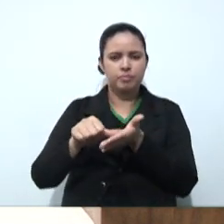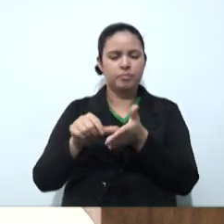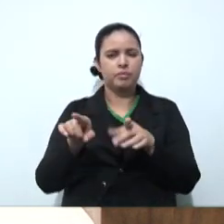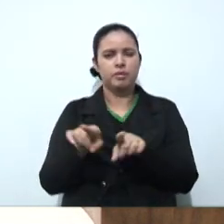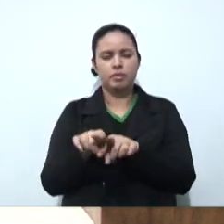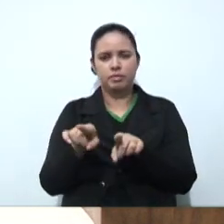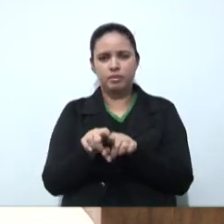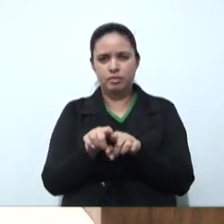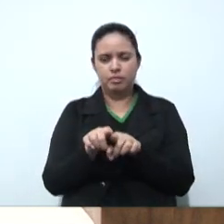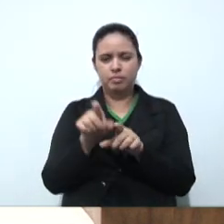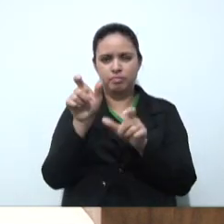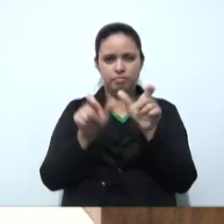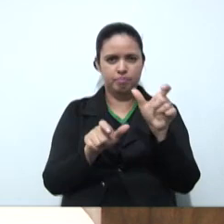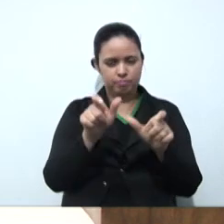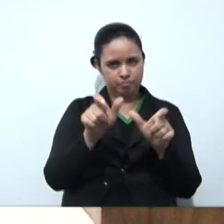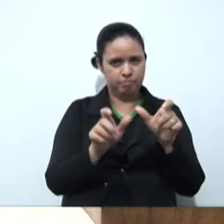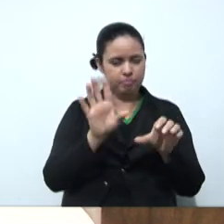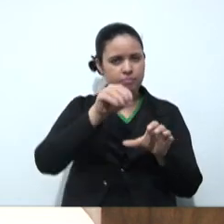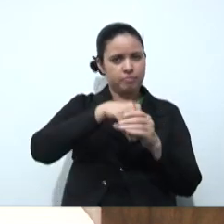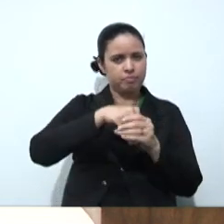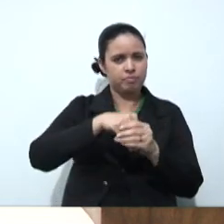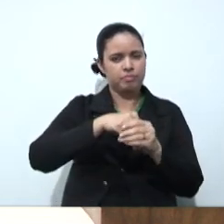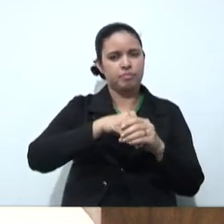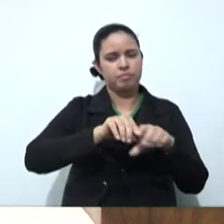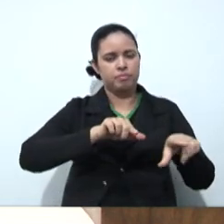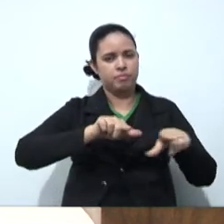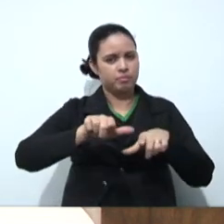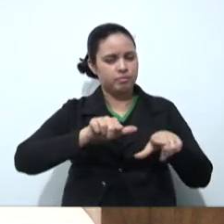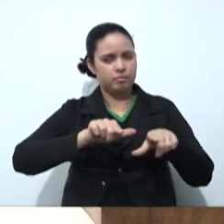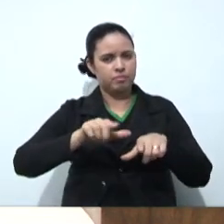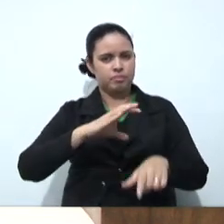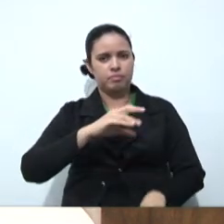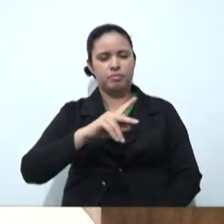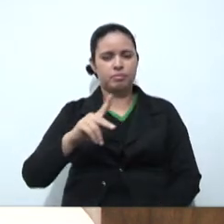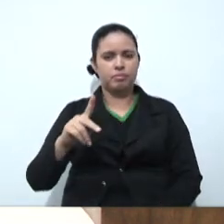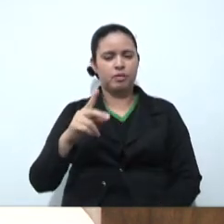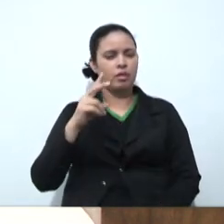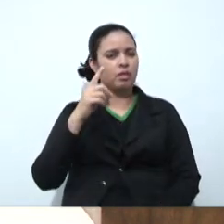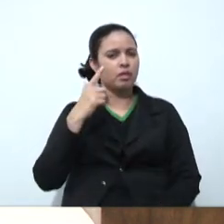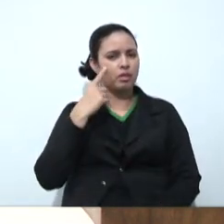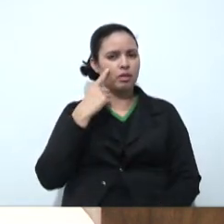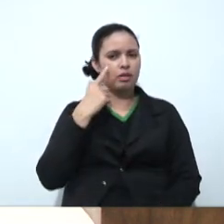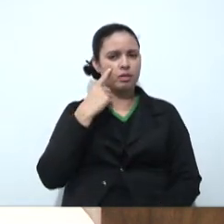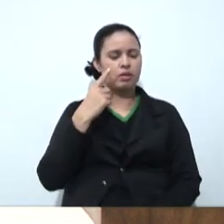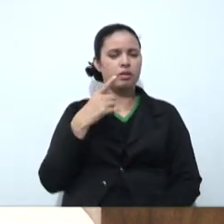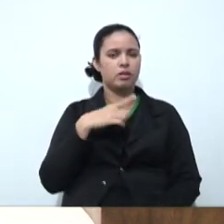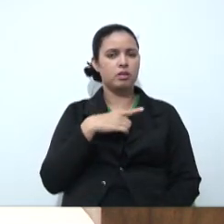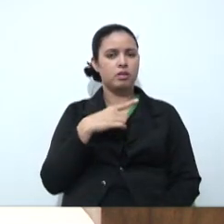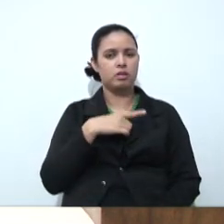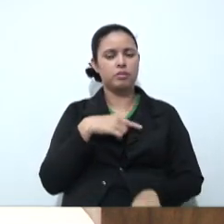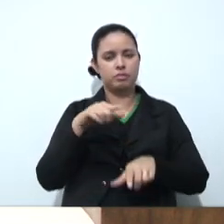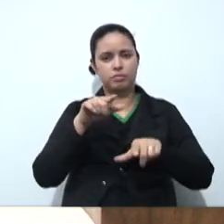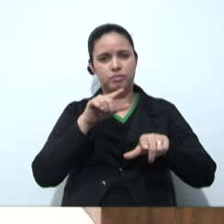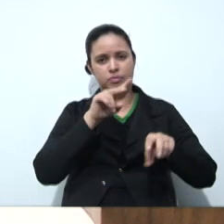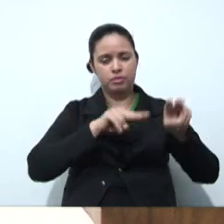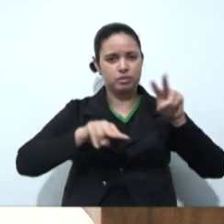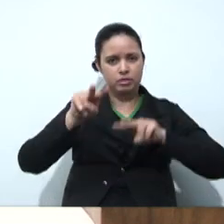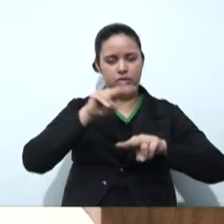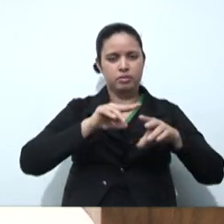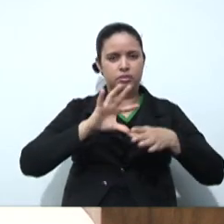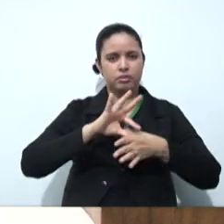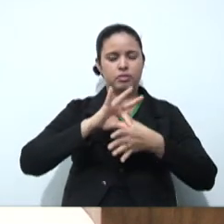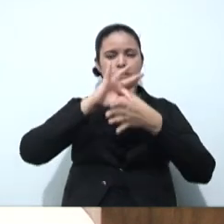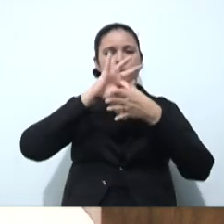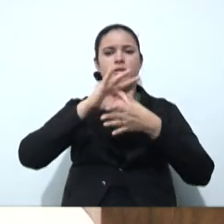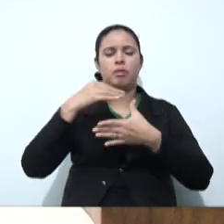os funcionários das cooperativas, que tenham essa visão, essa conscientização de liderar isso num